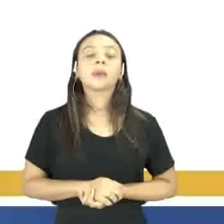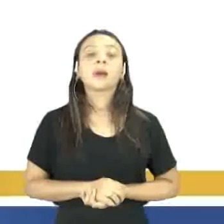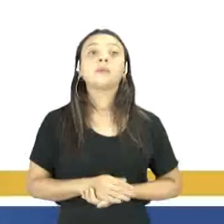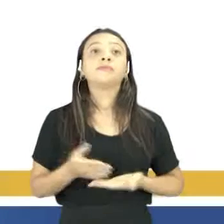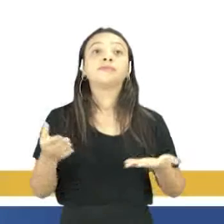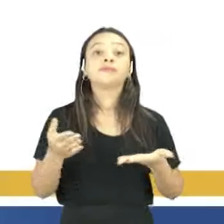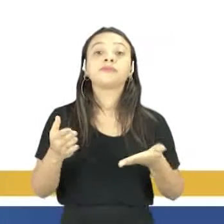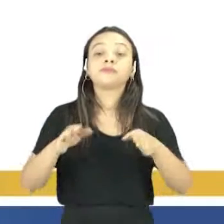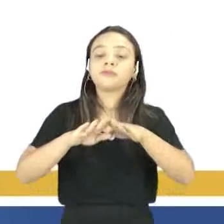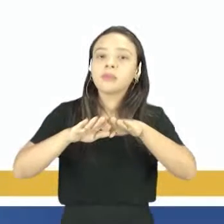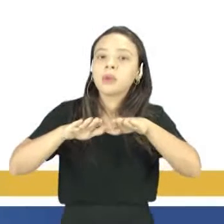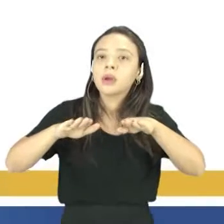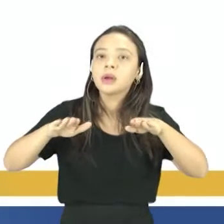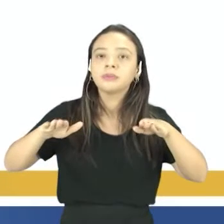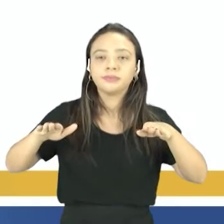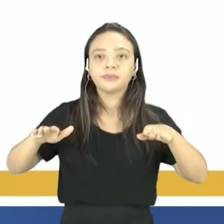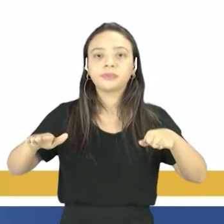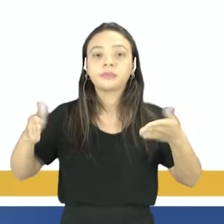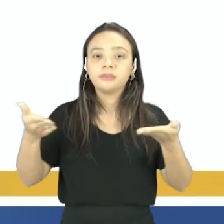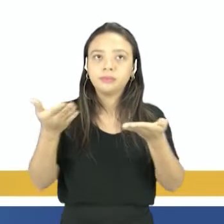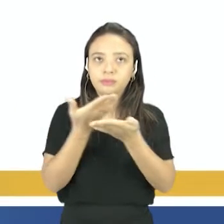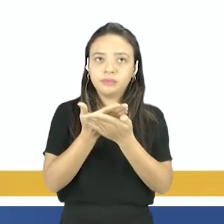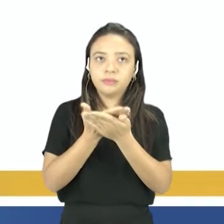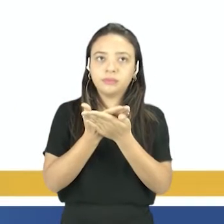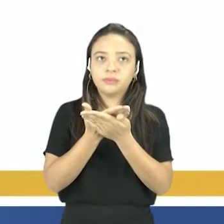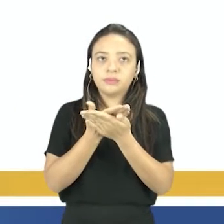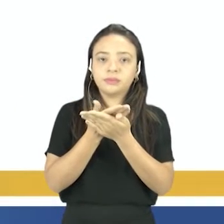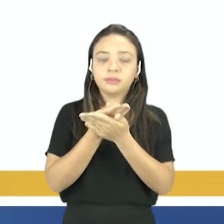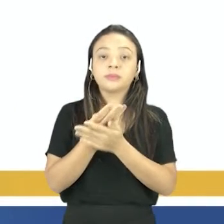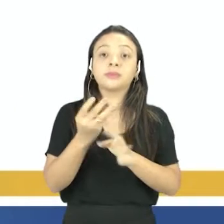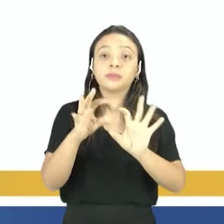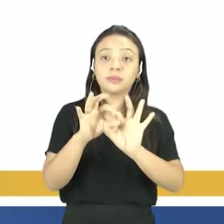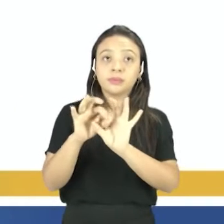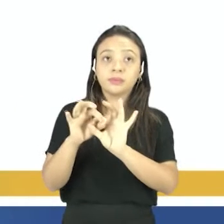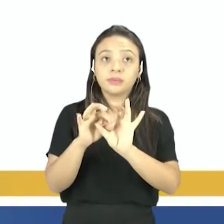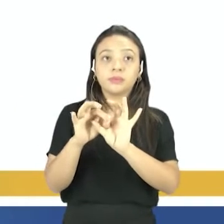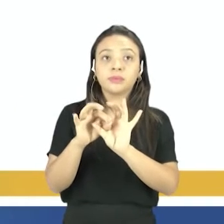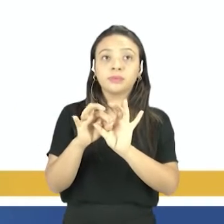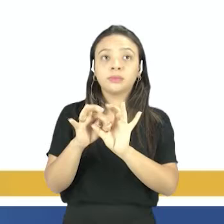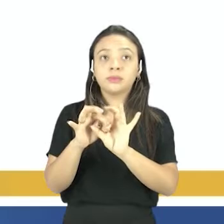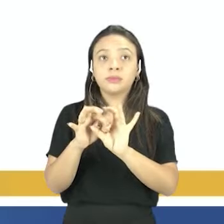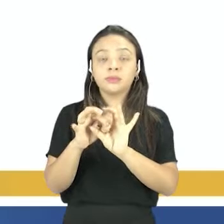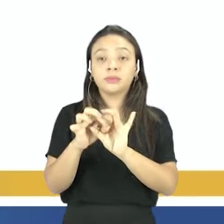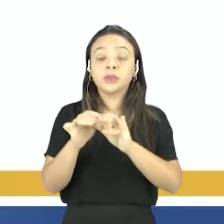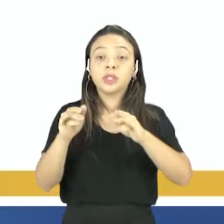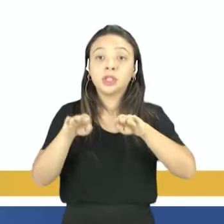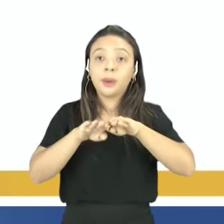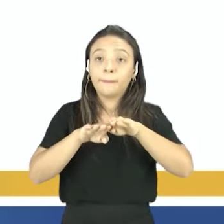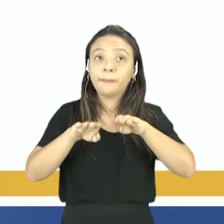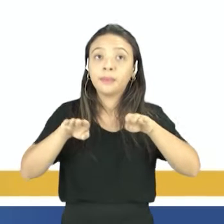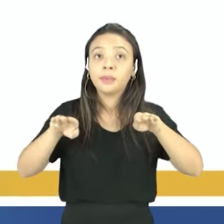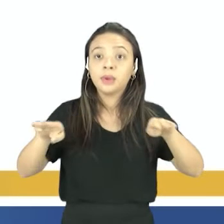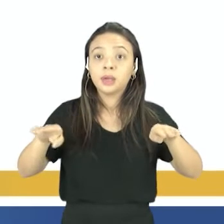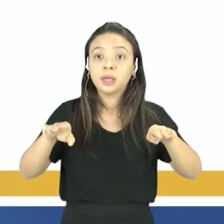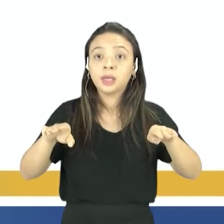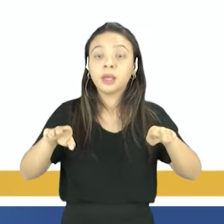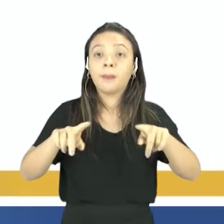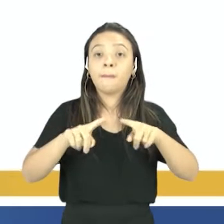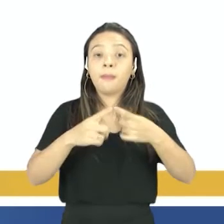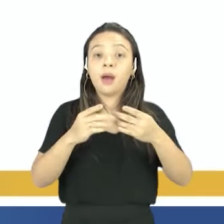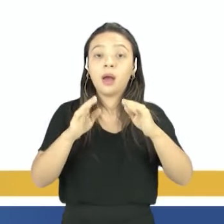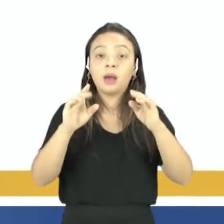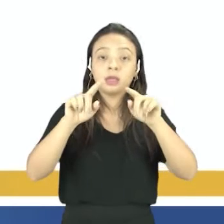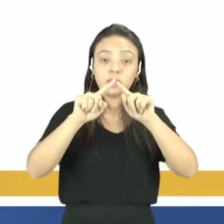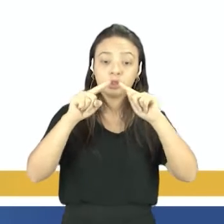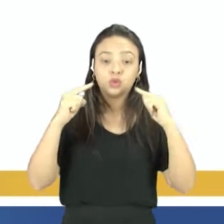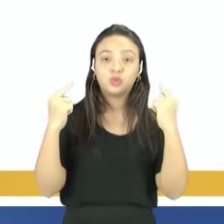Secções planas. Gente, agora vamos estudar a intersecção de planos com corpos redondos. Aqui